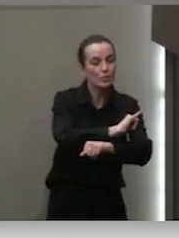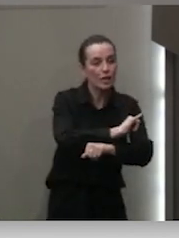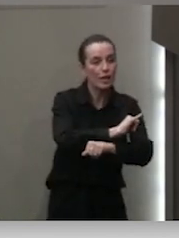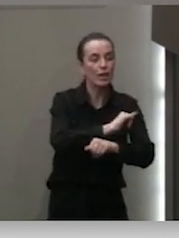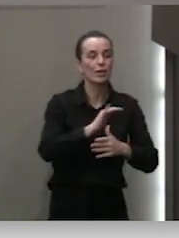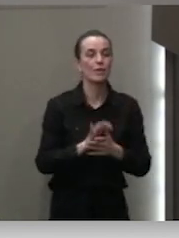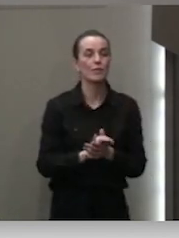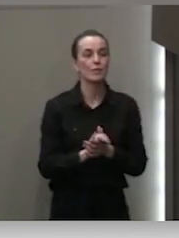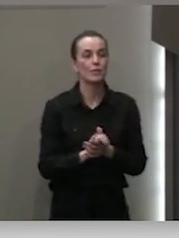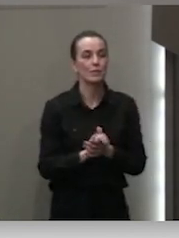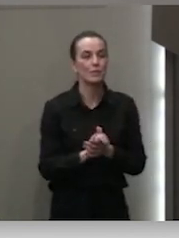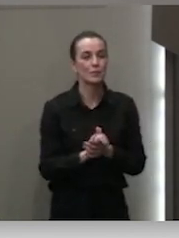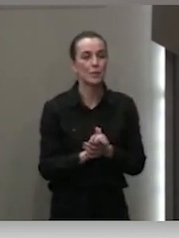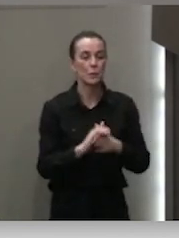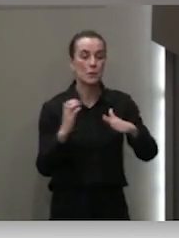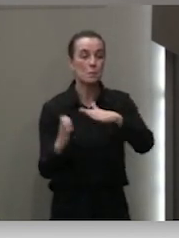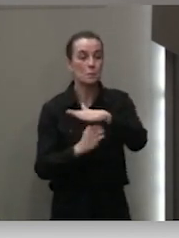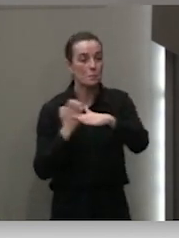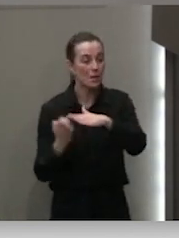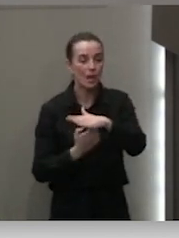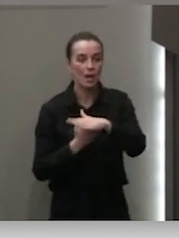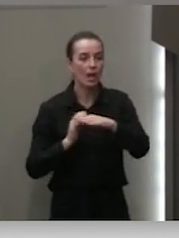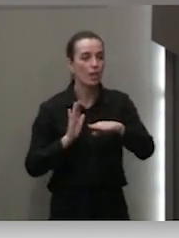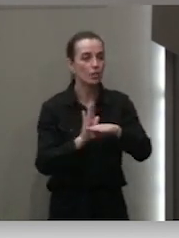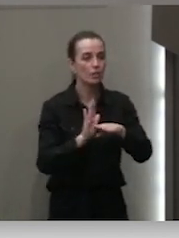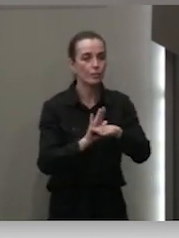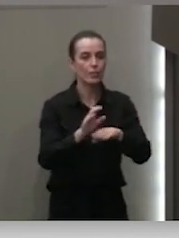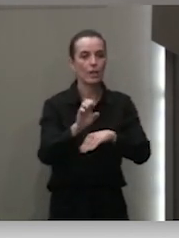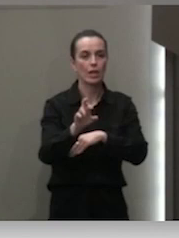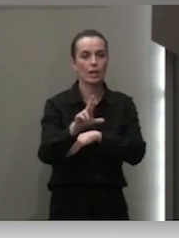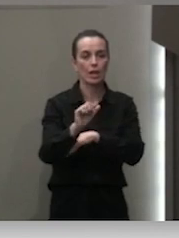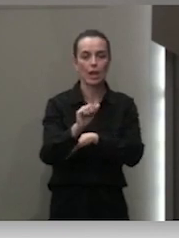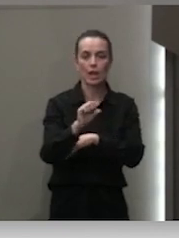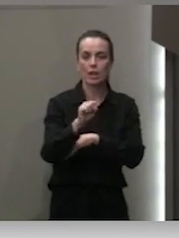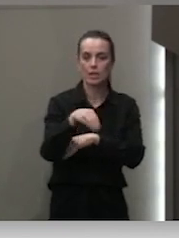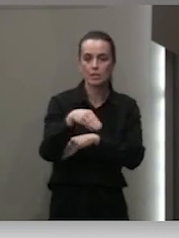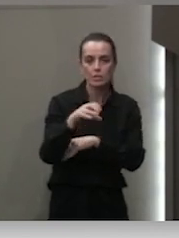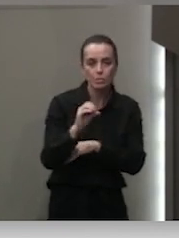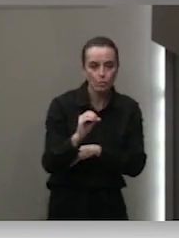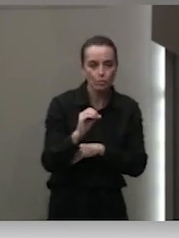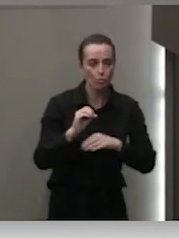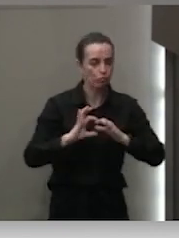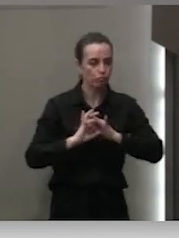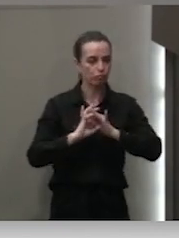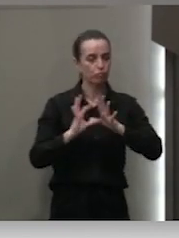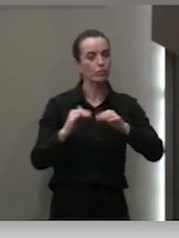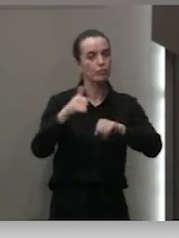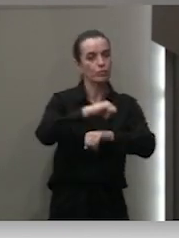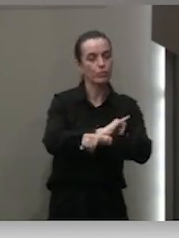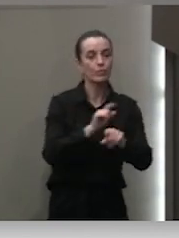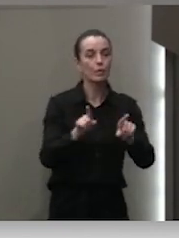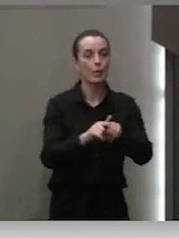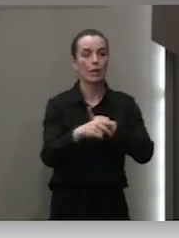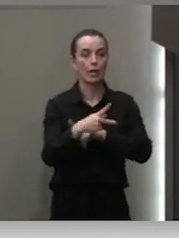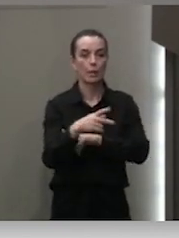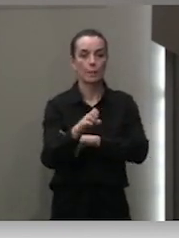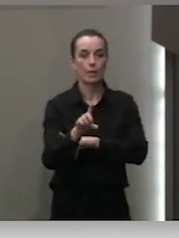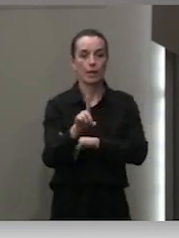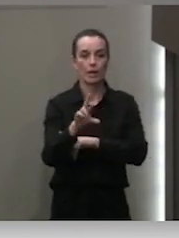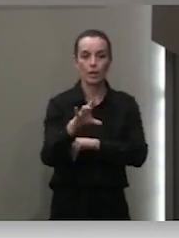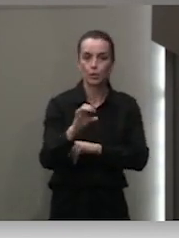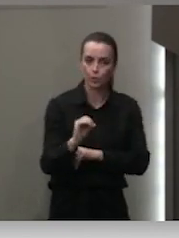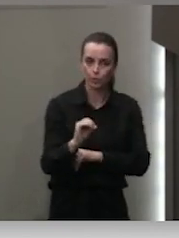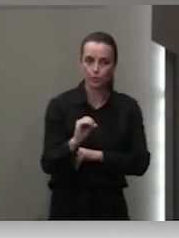por por empresários de pass fundo Erasmo Batistela botou o avião à disposição o seu Pedro brair botou o avião à